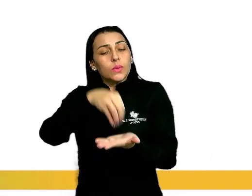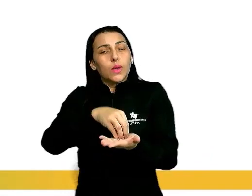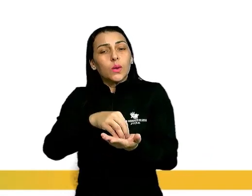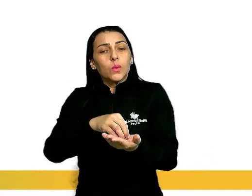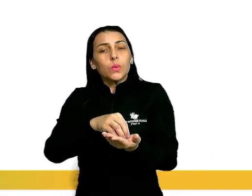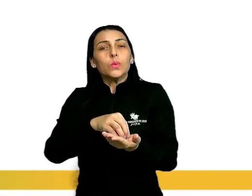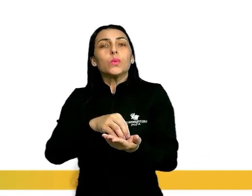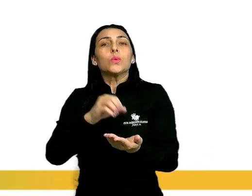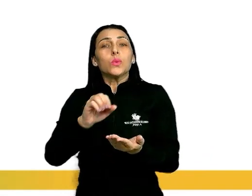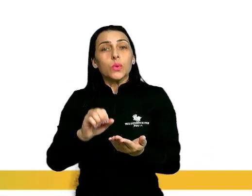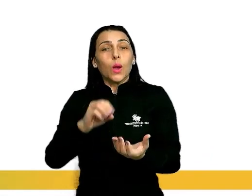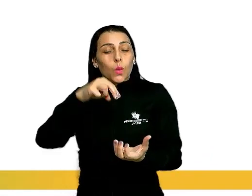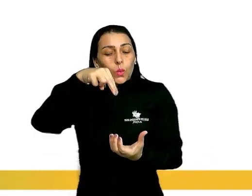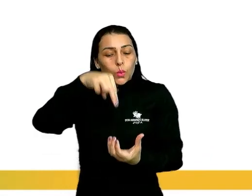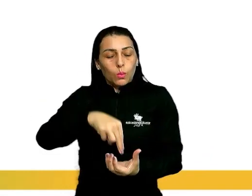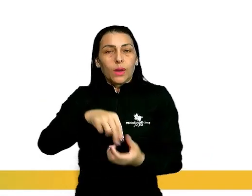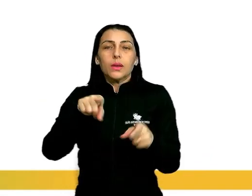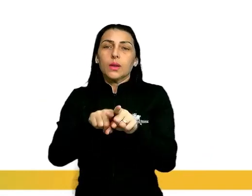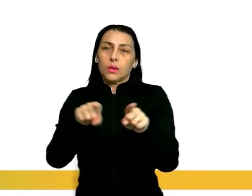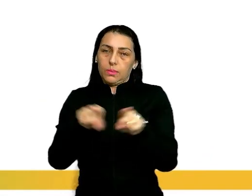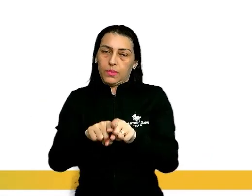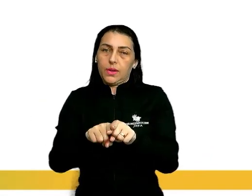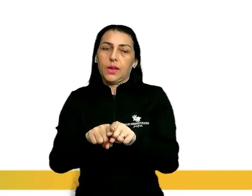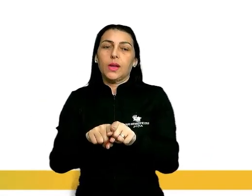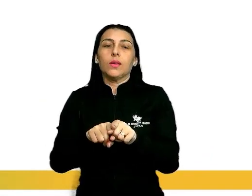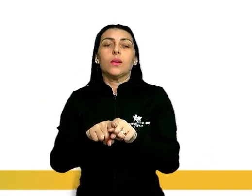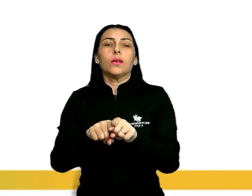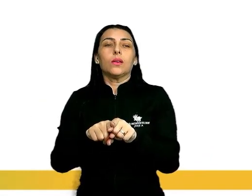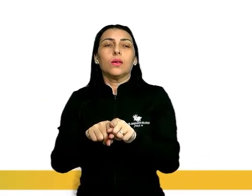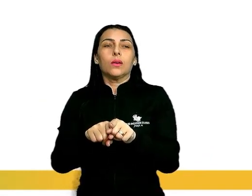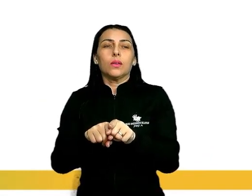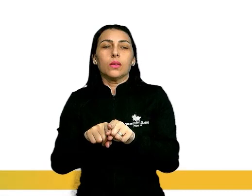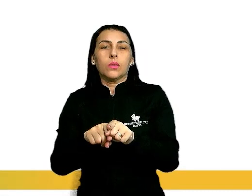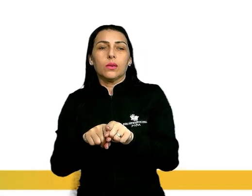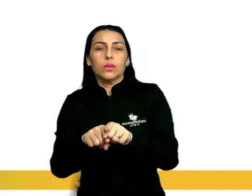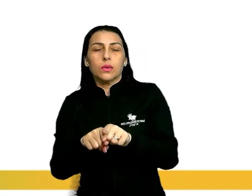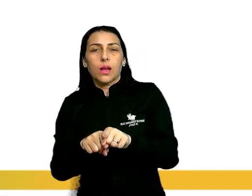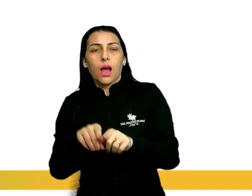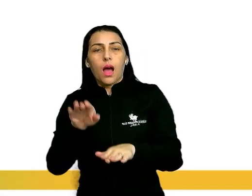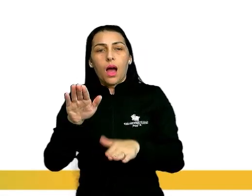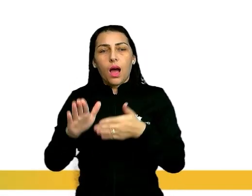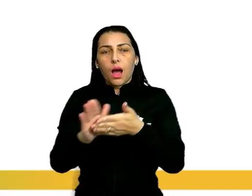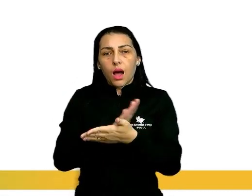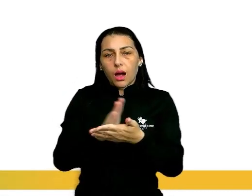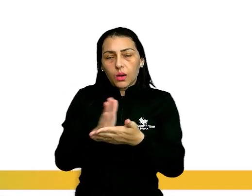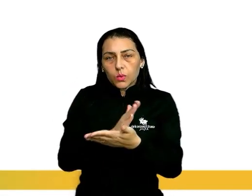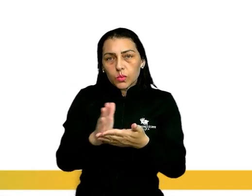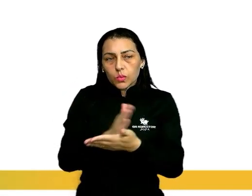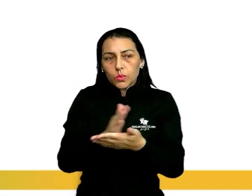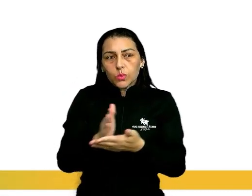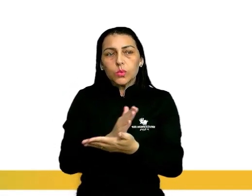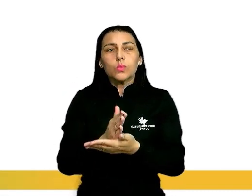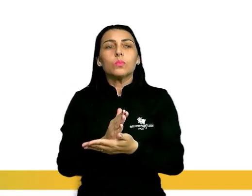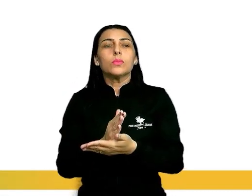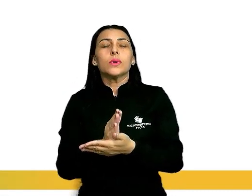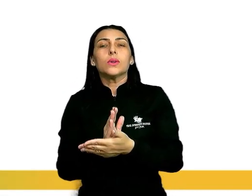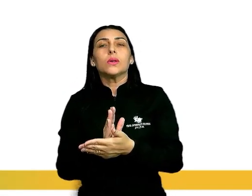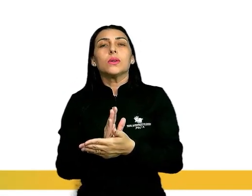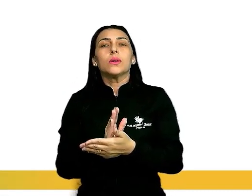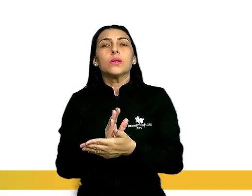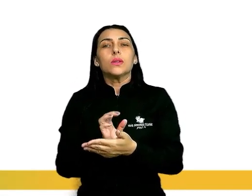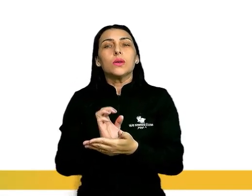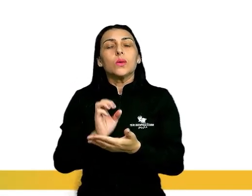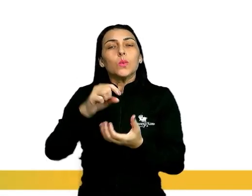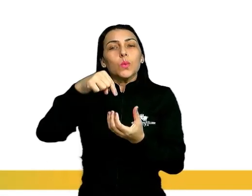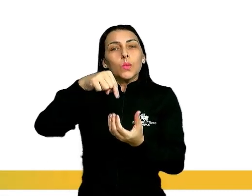também pessoal vai coincidir com o centro de massa Então vai algumas vezes a grande maioria o centro de massa vai